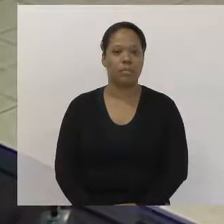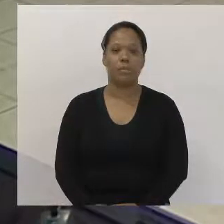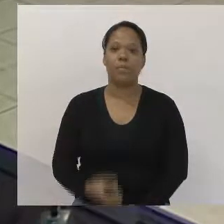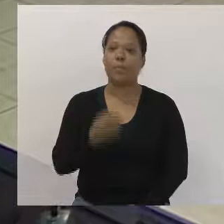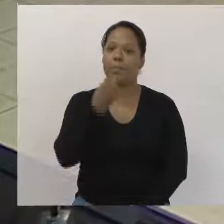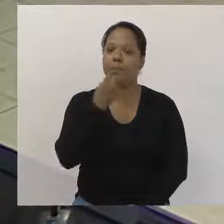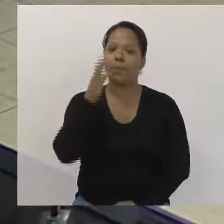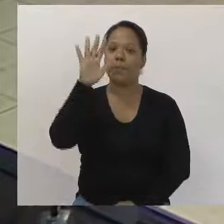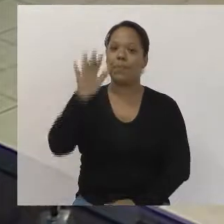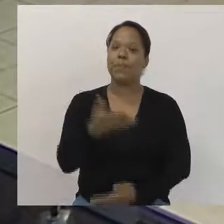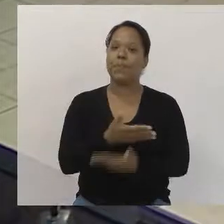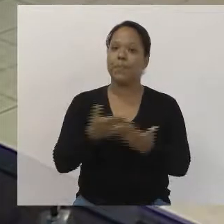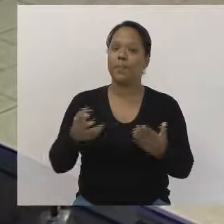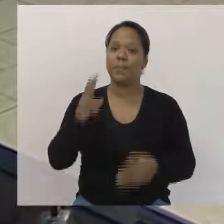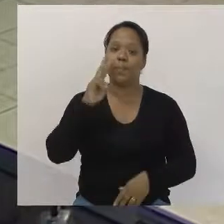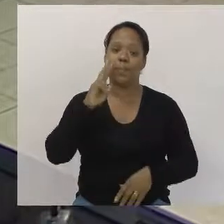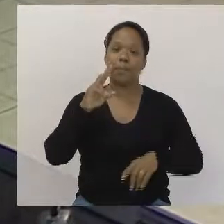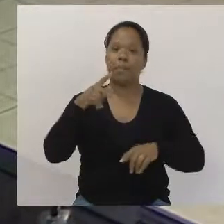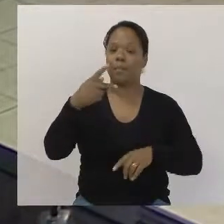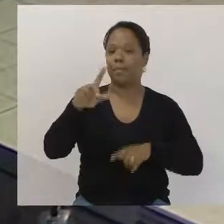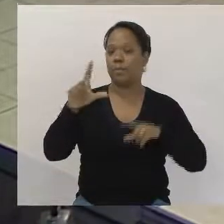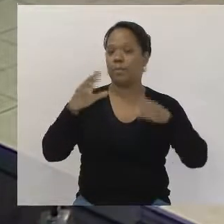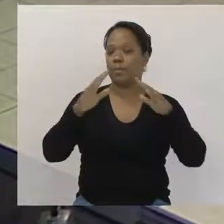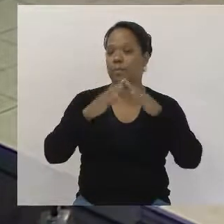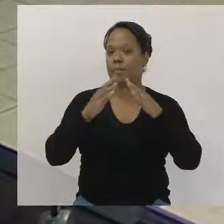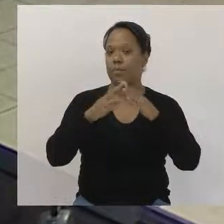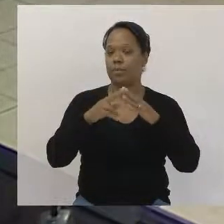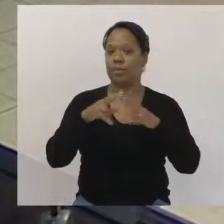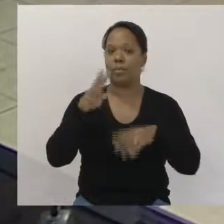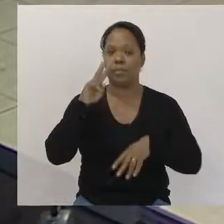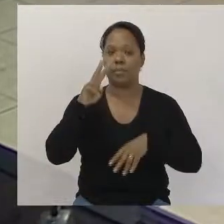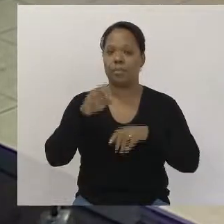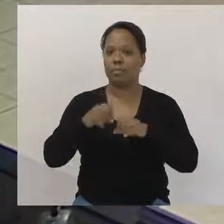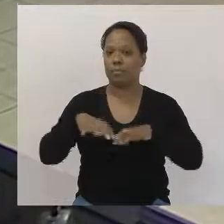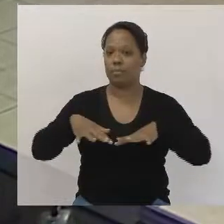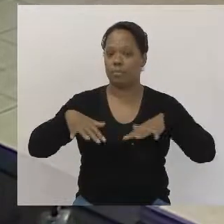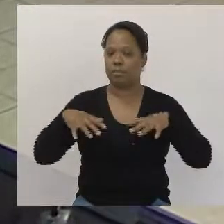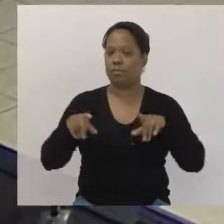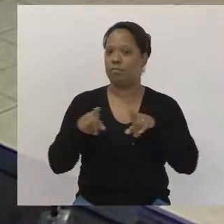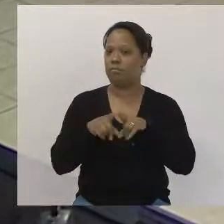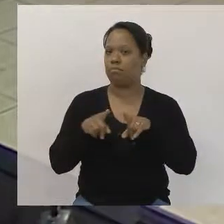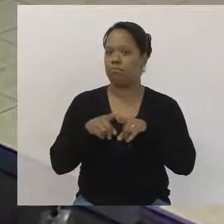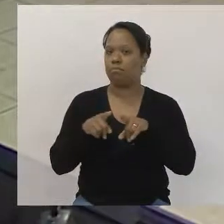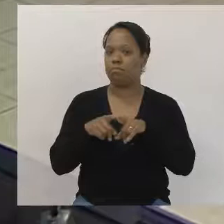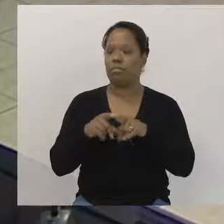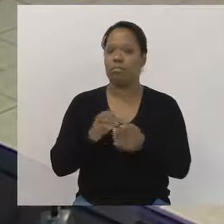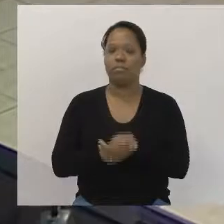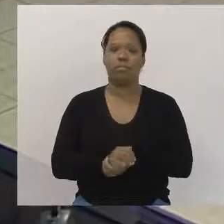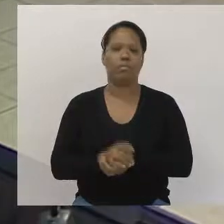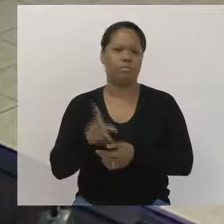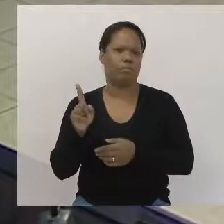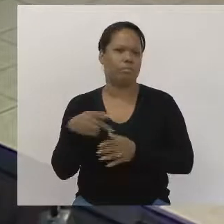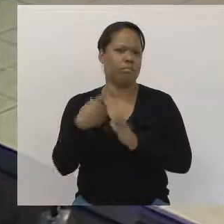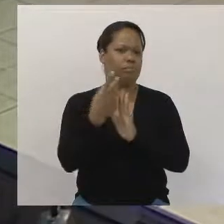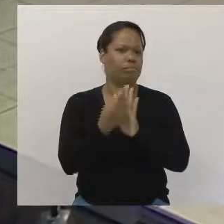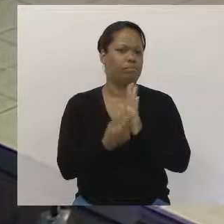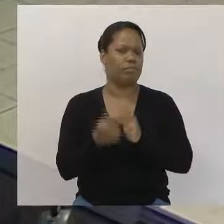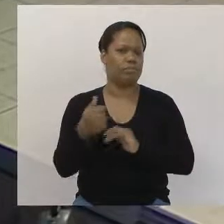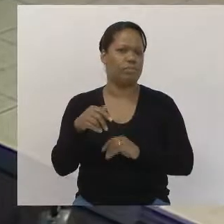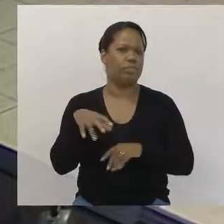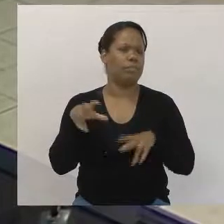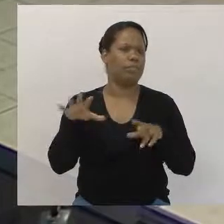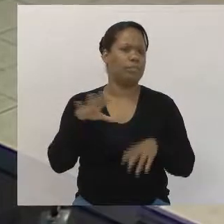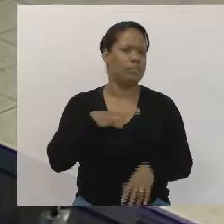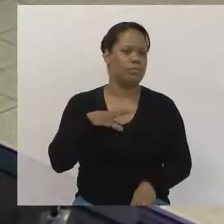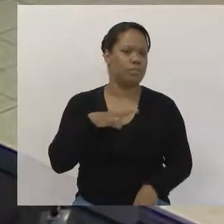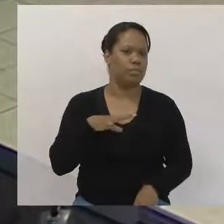boa tarde a todos da china em casa que só está na galeria sobre esse orçamento da cidade